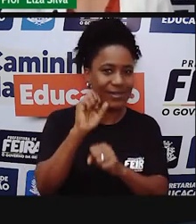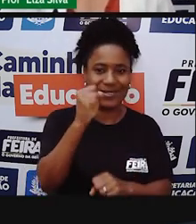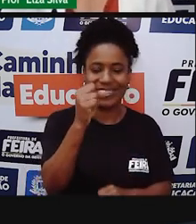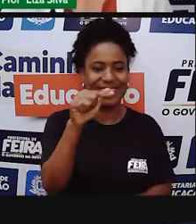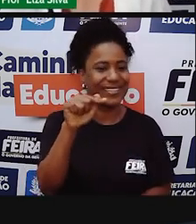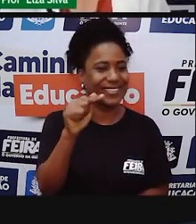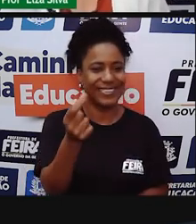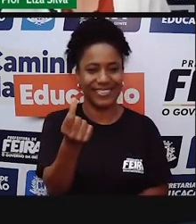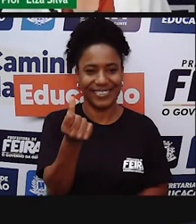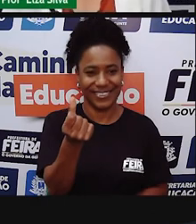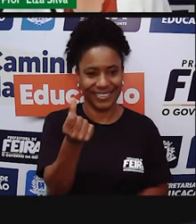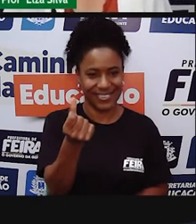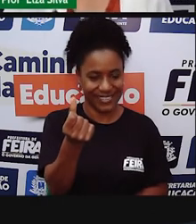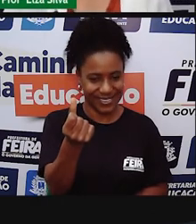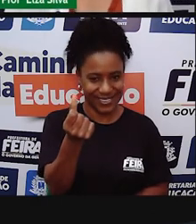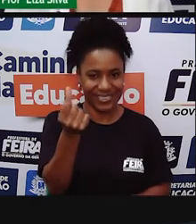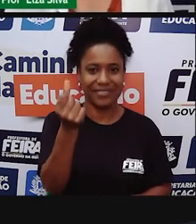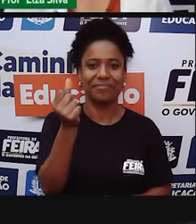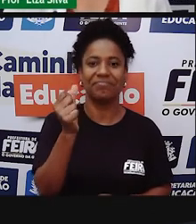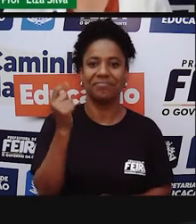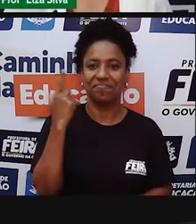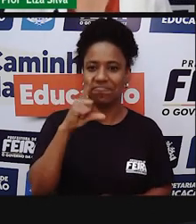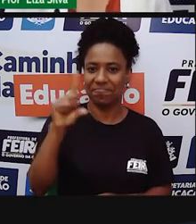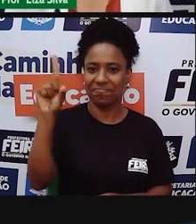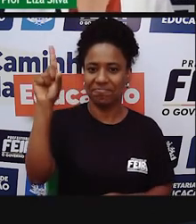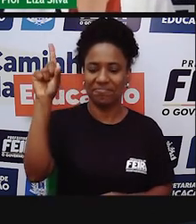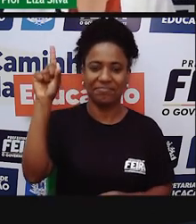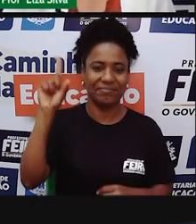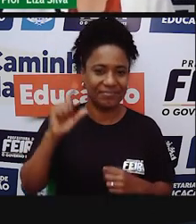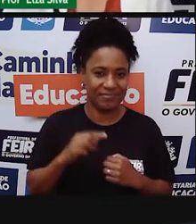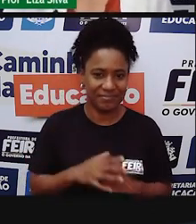876. 876 pontos.